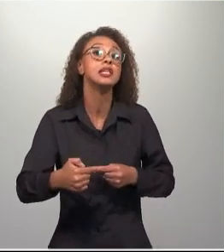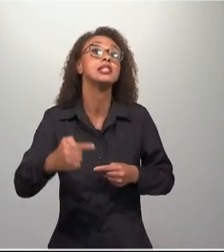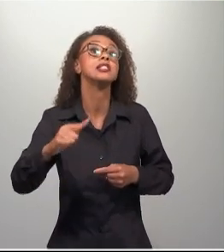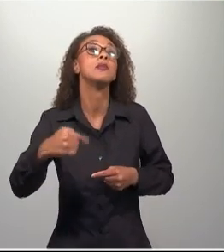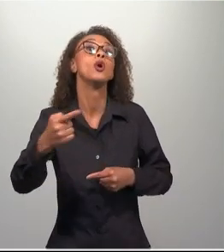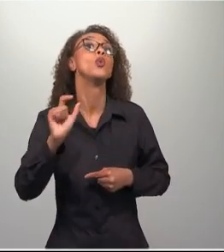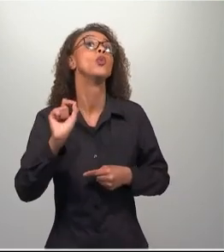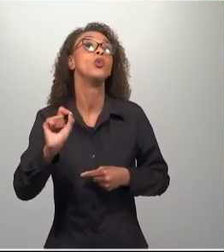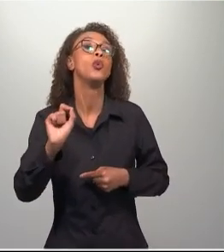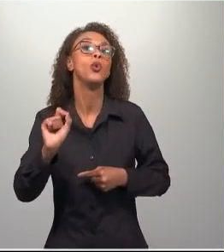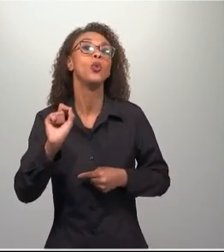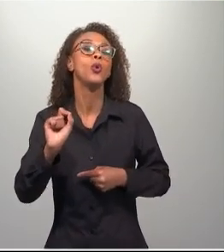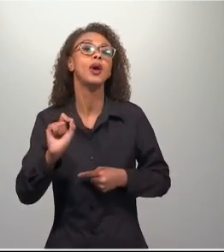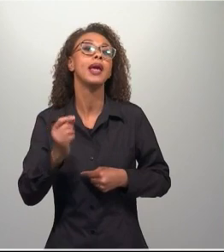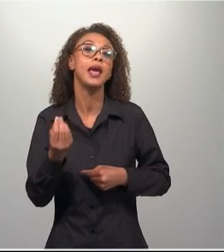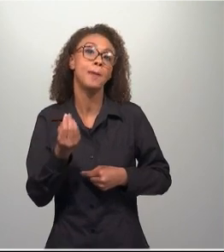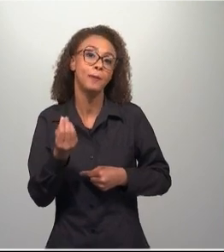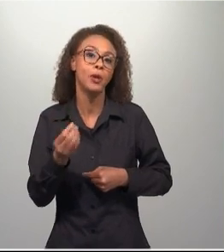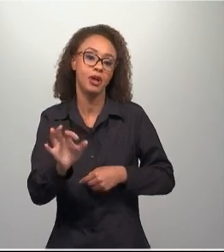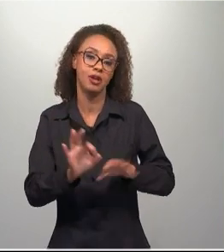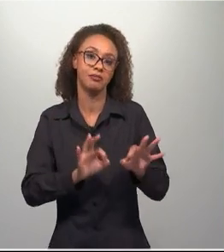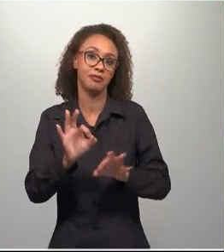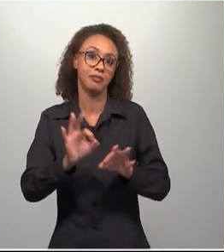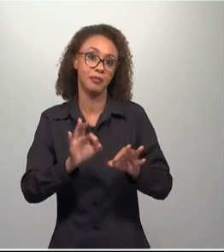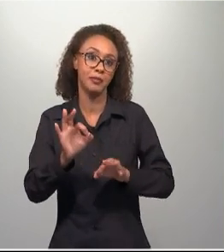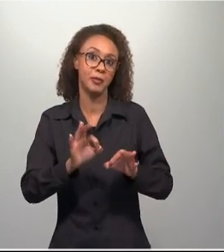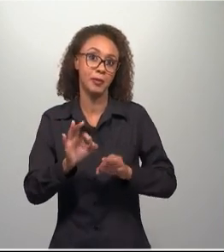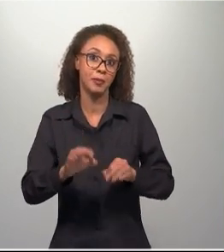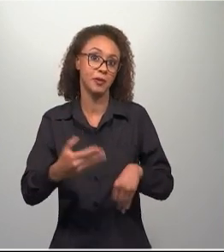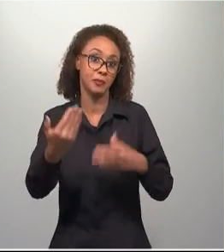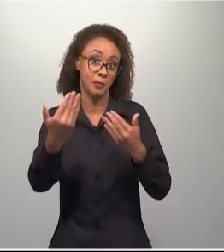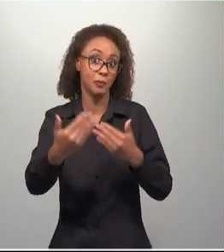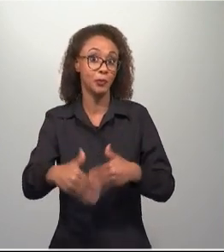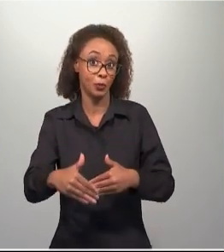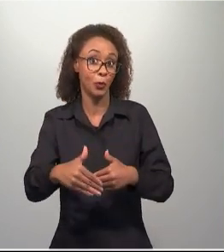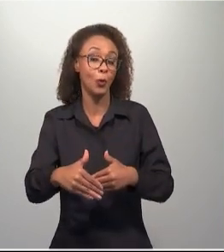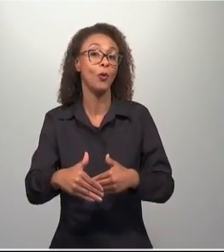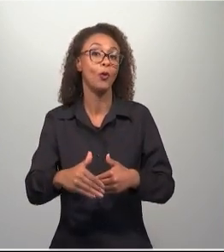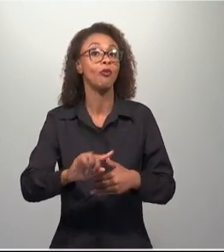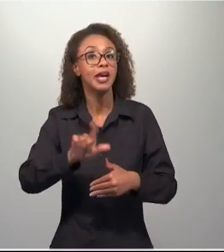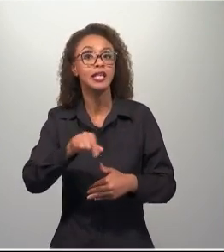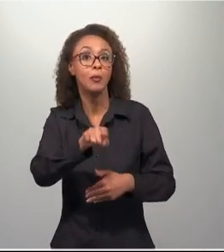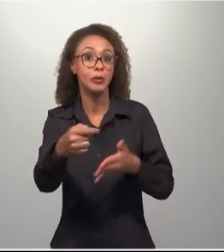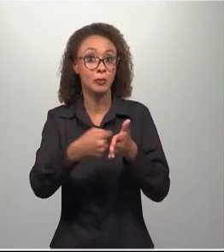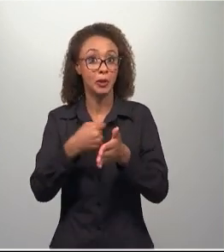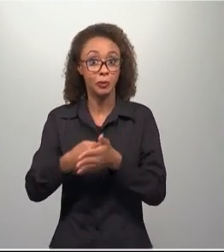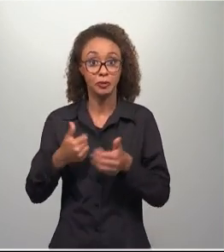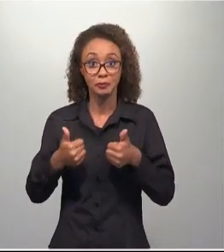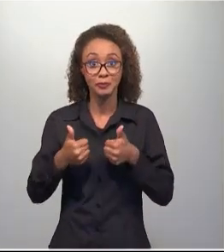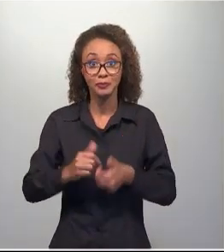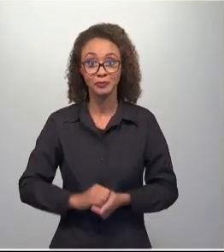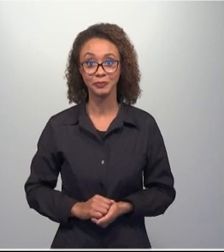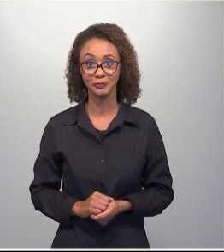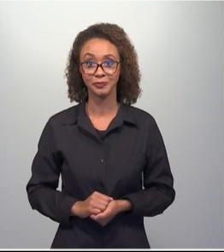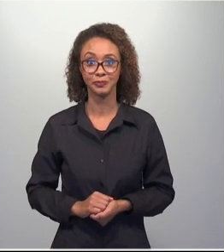semana 67 antes de determinar as nossas questões que viram aí